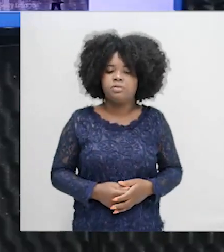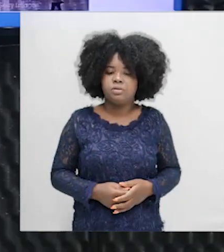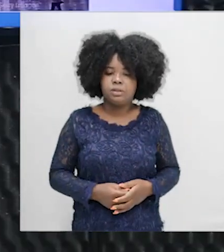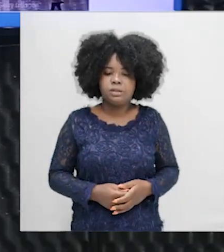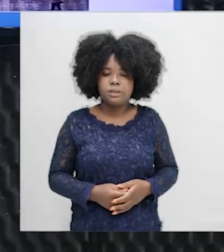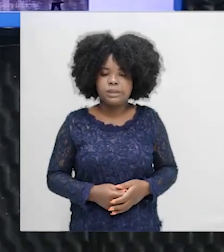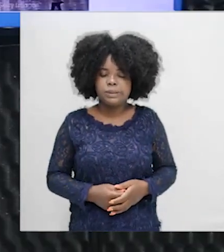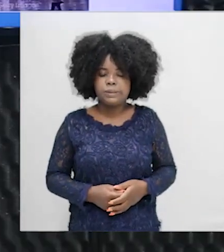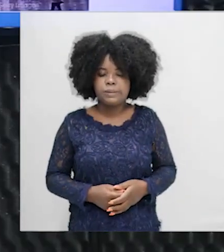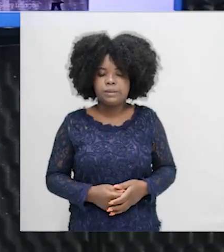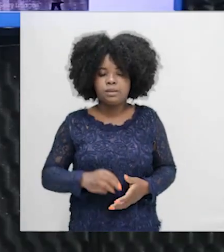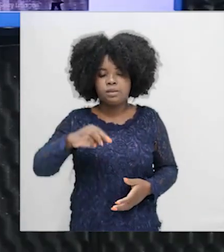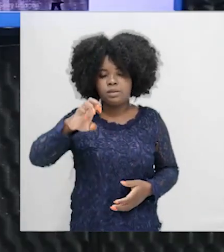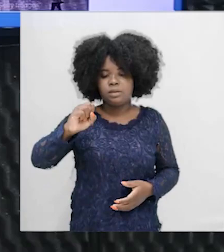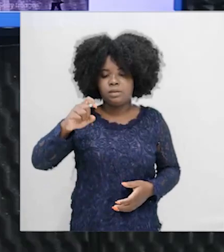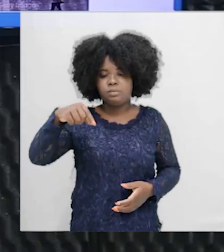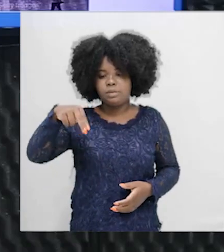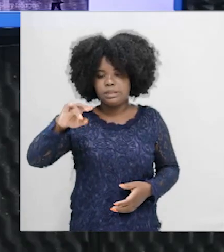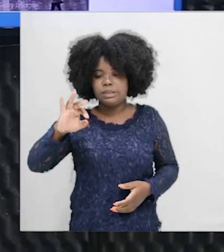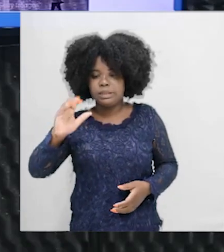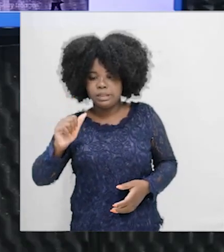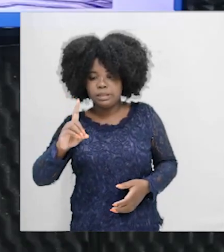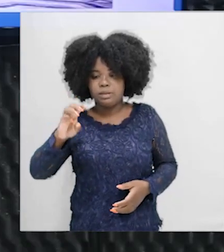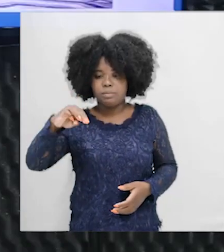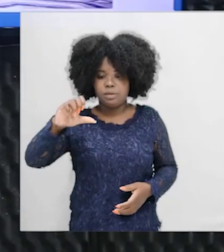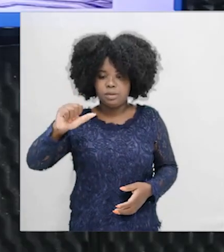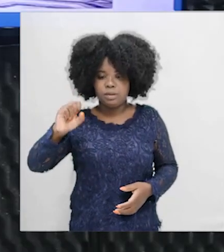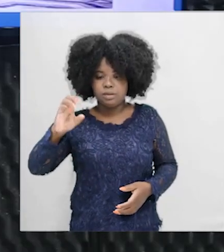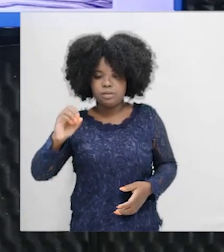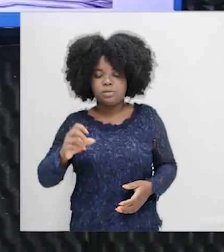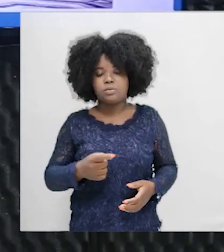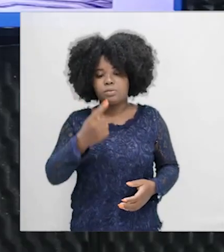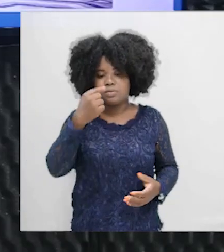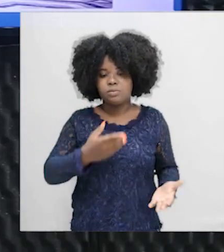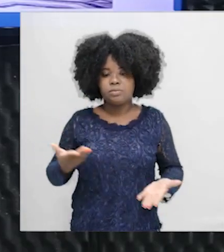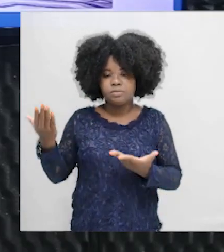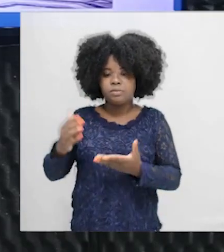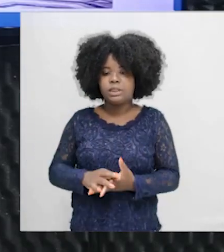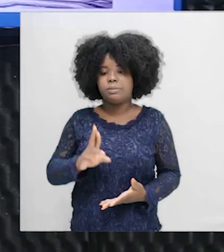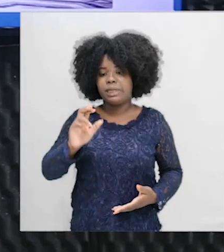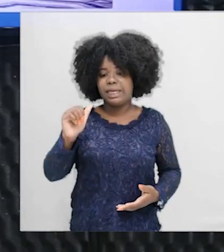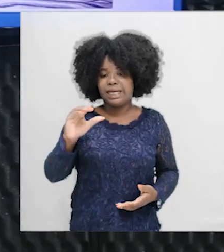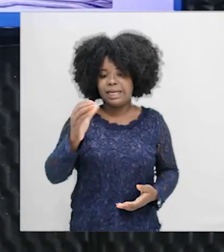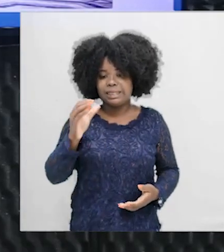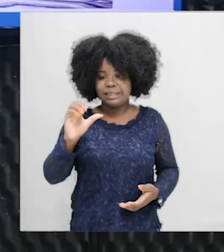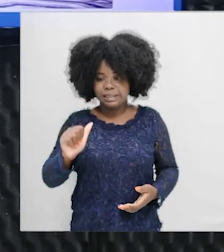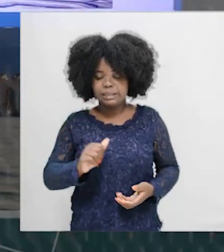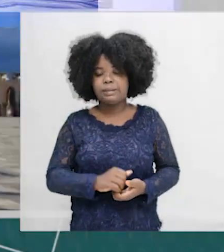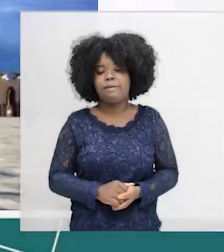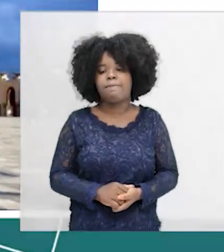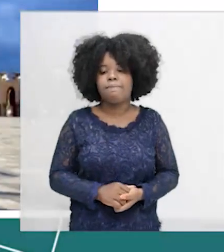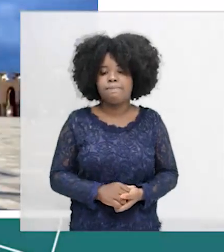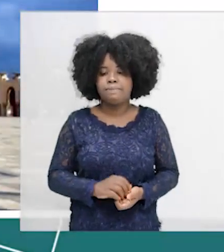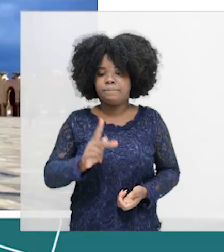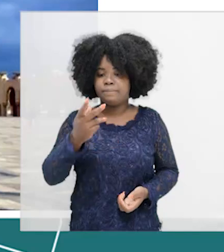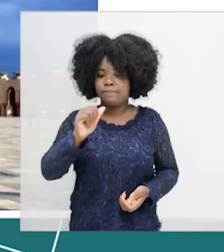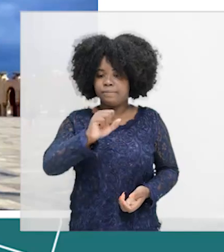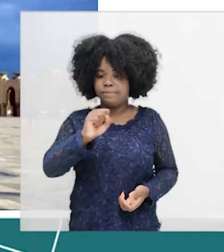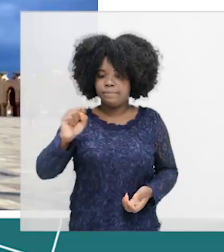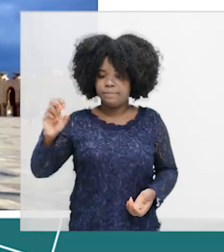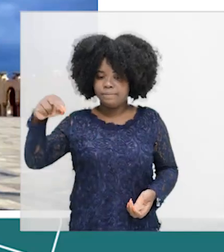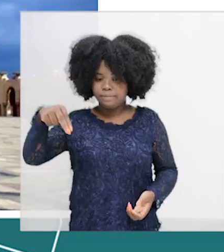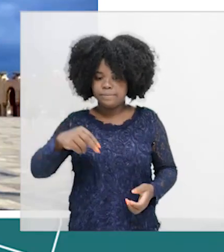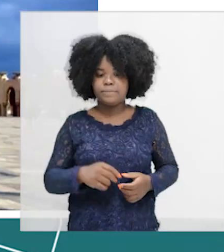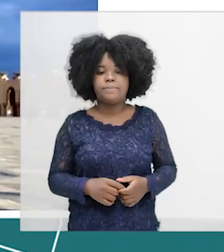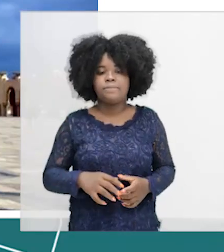isso dá. A Mesquita de Damasco, a Mesquita de Hassan, em Casablanca, Marrocos. Eu já falar para vocês o que é